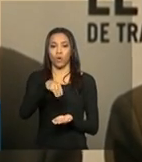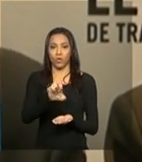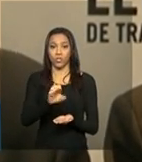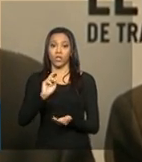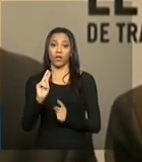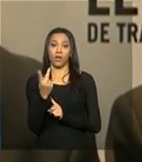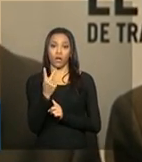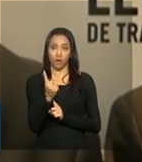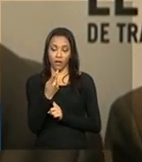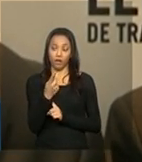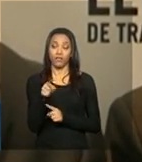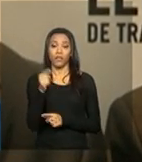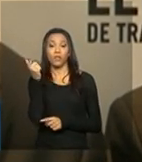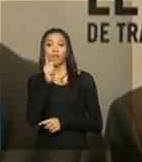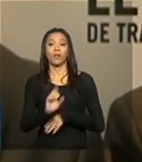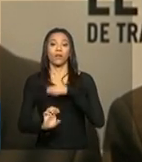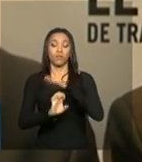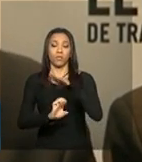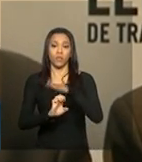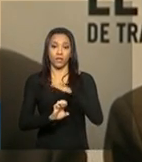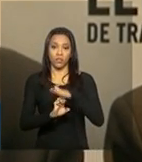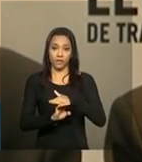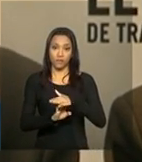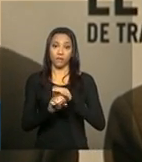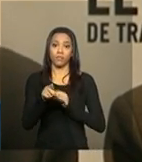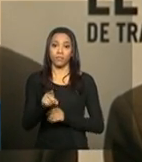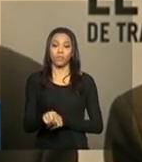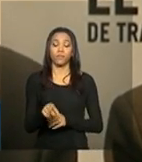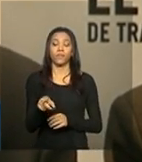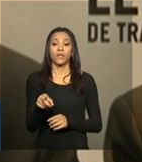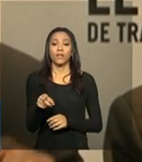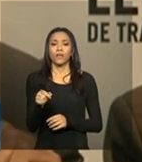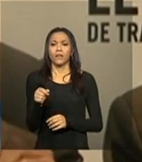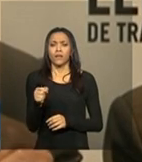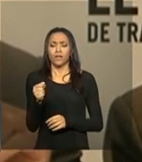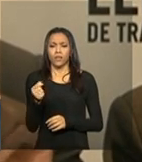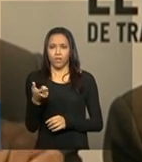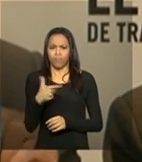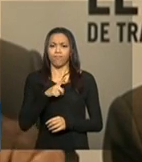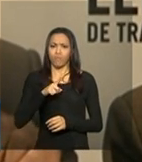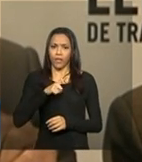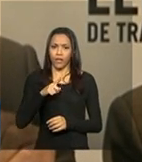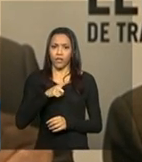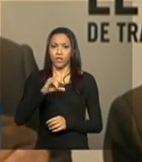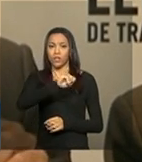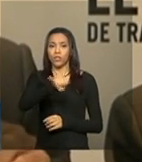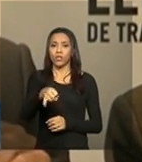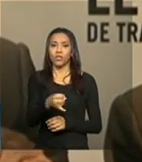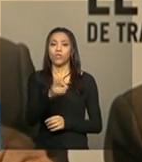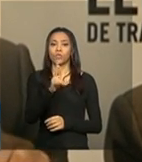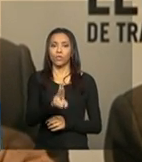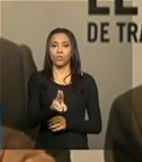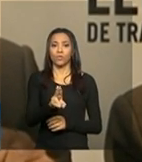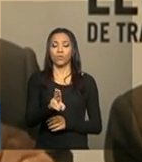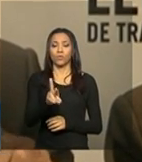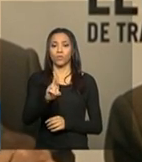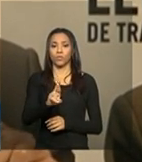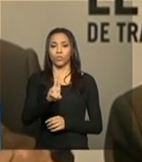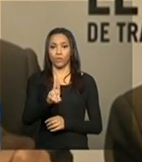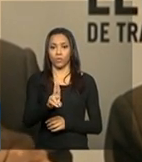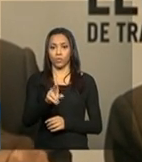pela Isolux. Esse lote que tem uma extensão da subestação de Jurupari. Se os senhores se lembram bem,